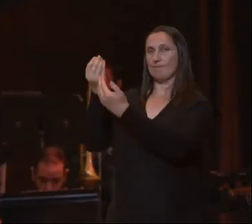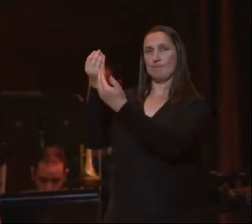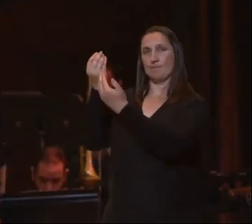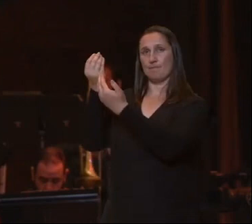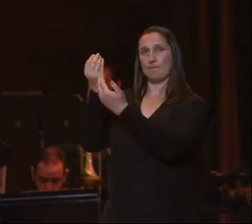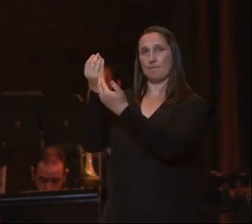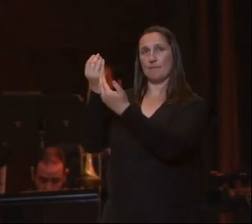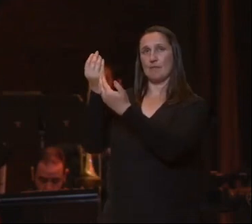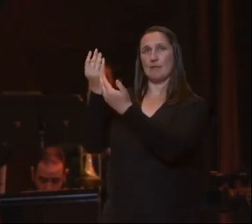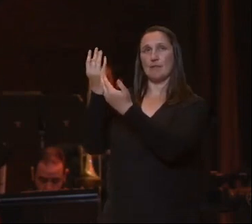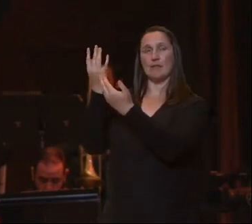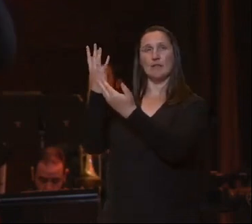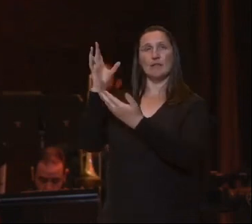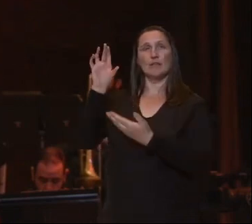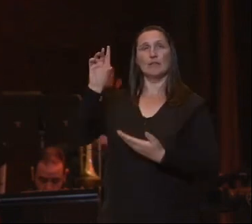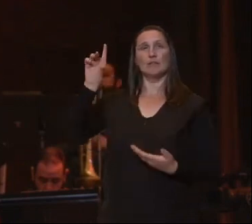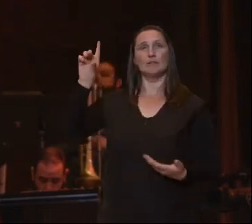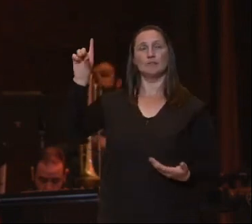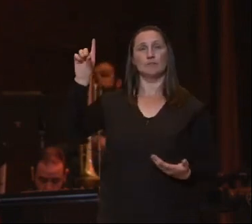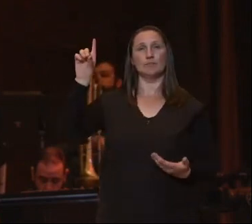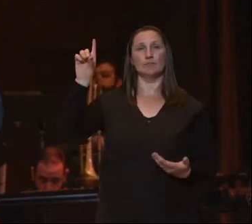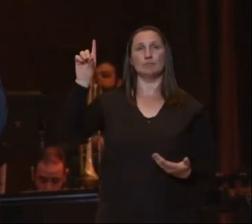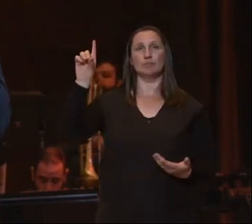diferentes formas Ele tem te chamado,